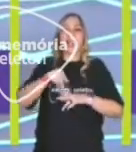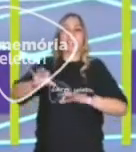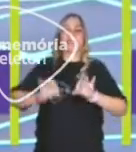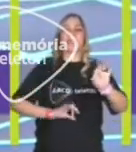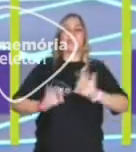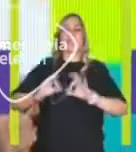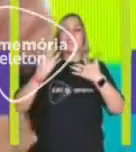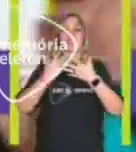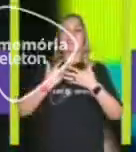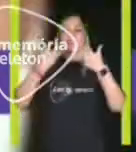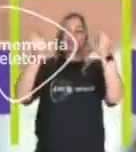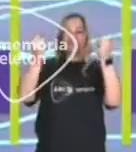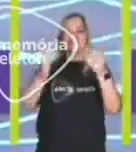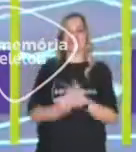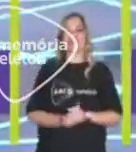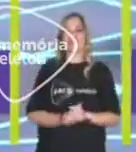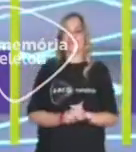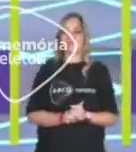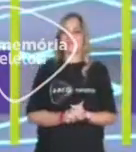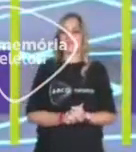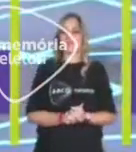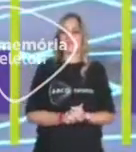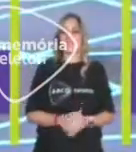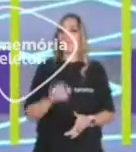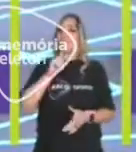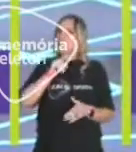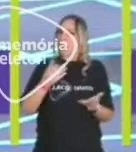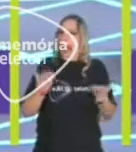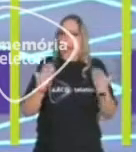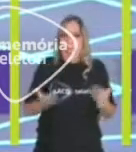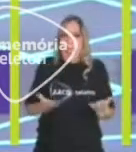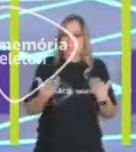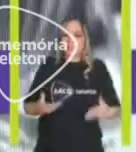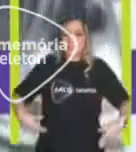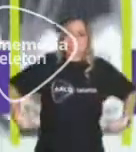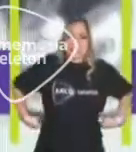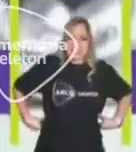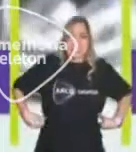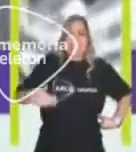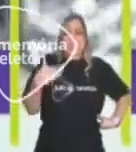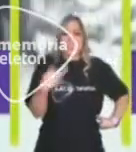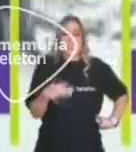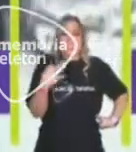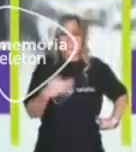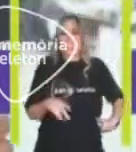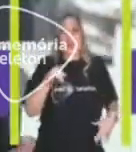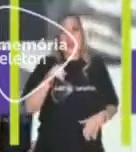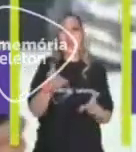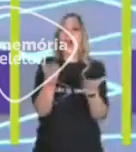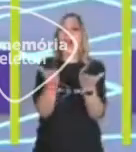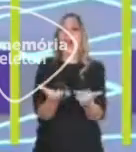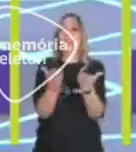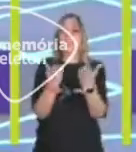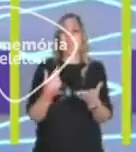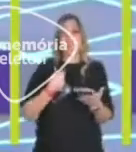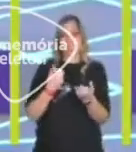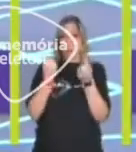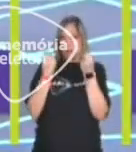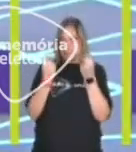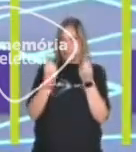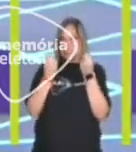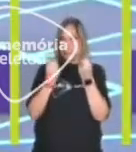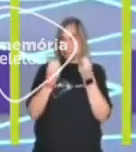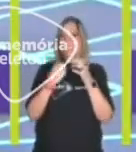projeto maravilhoso através de você é E aí e não é gatinho